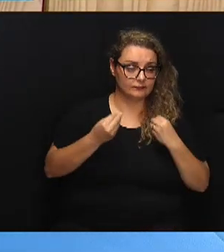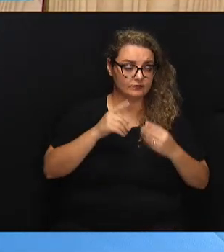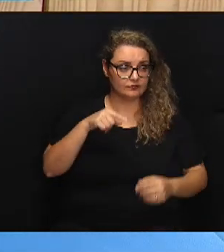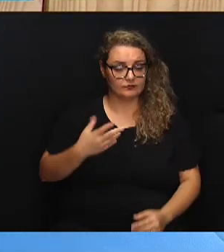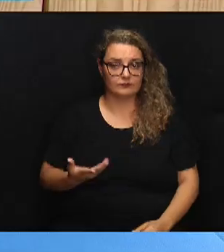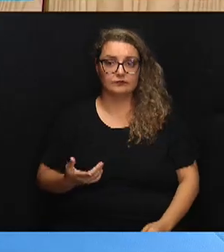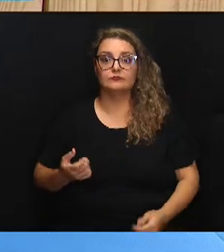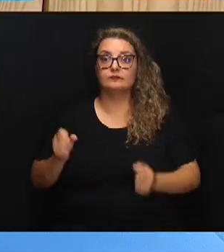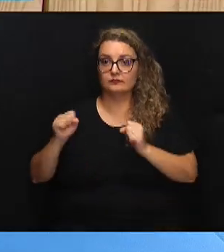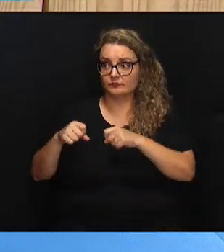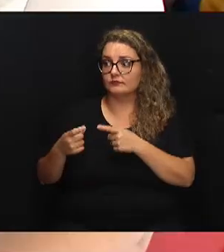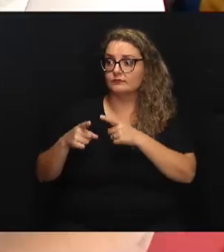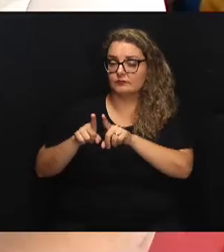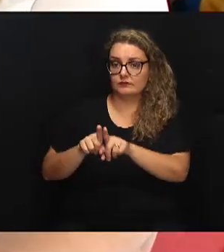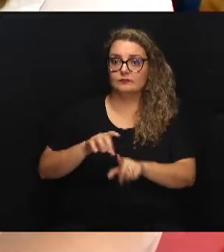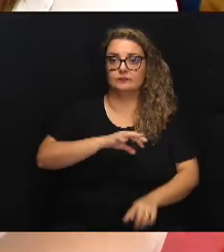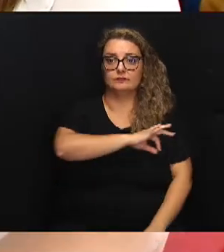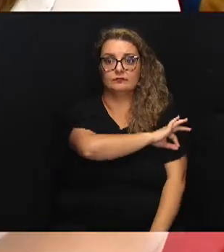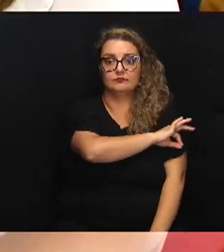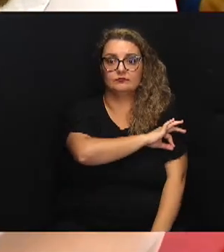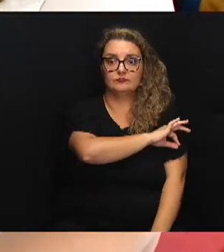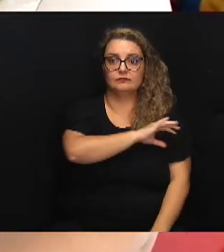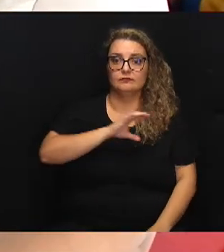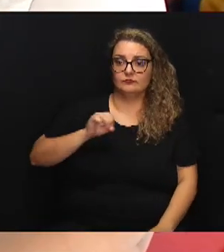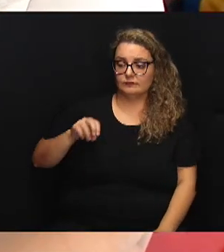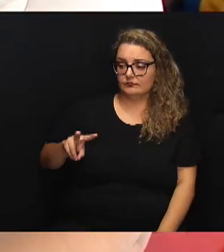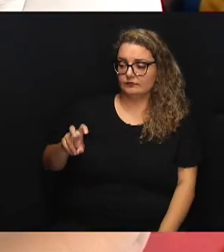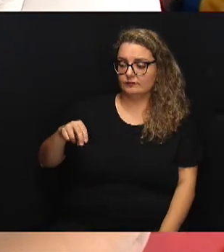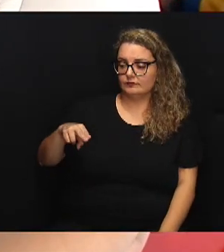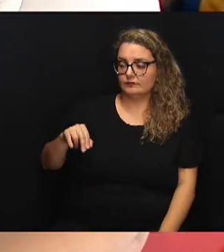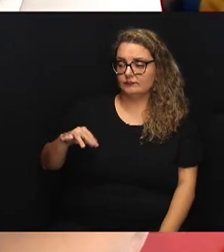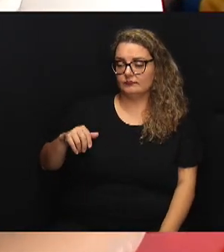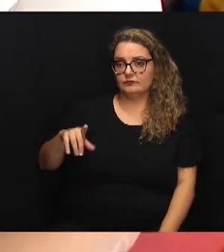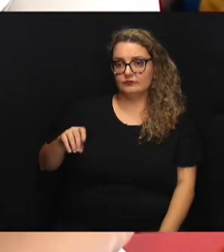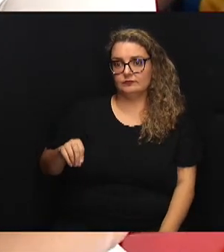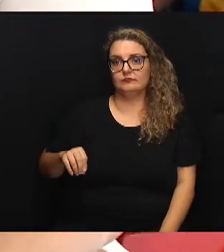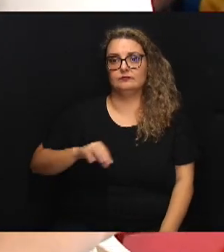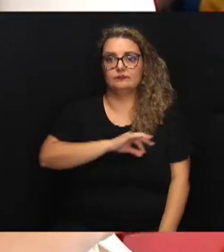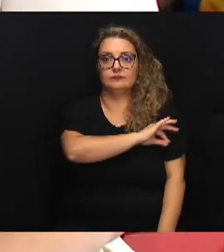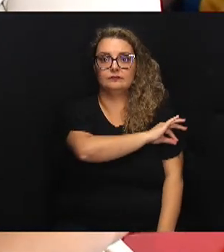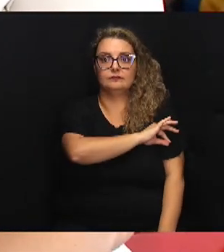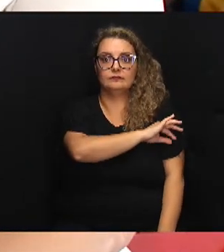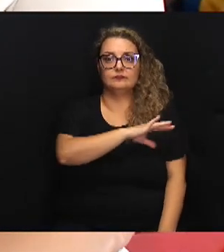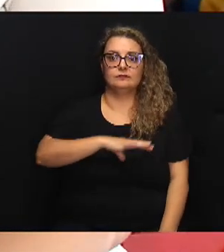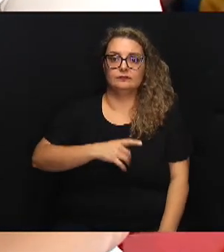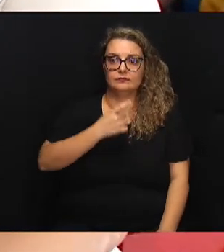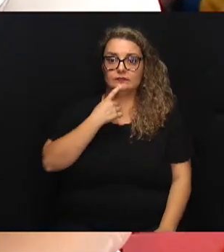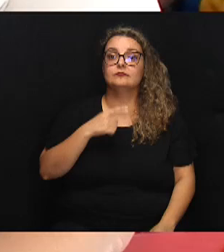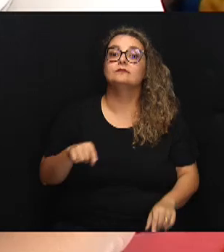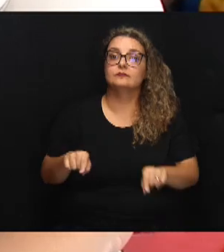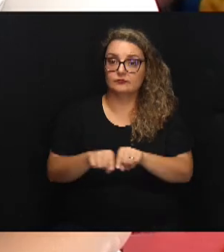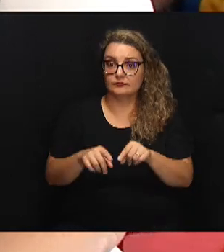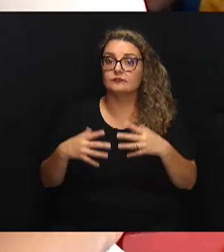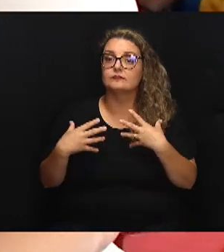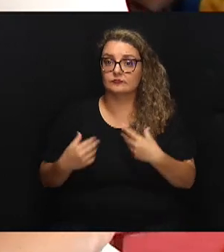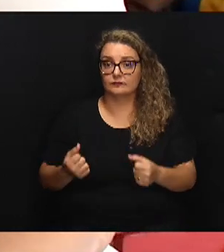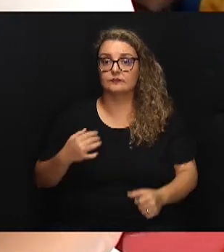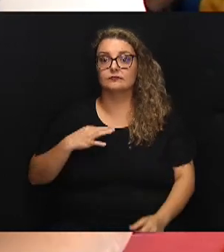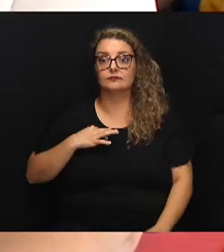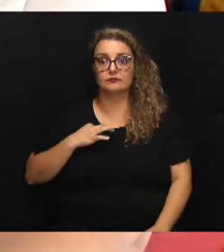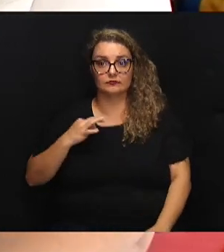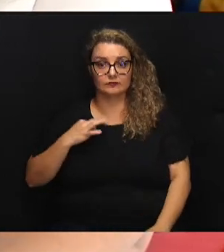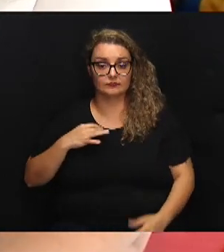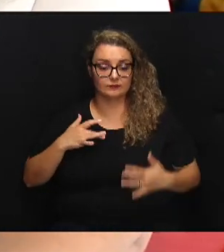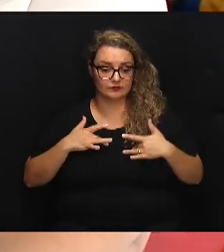somos parceiros, né? Somos conveniados à Prefeitura de Campinas, mas também recebemos doações, né?